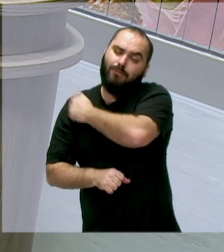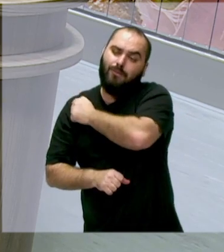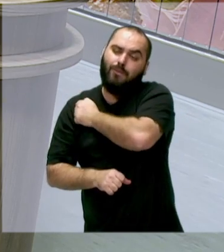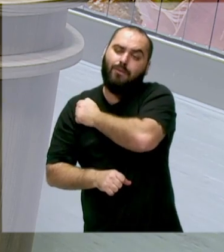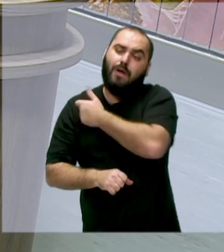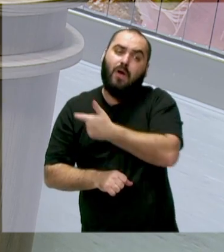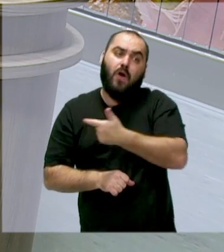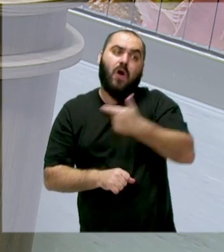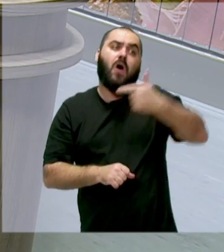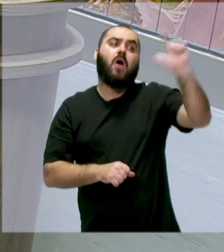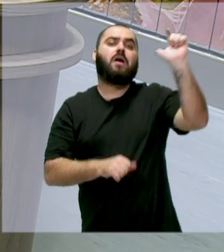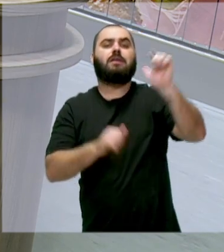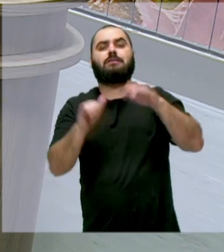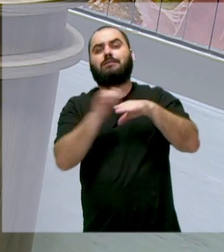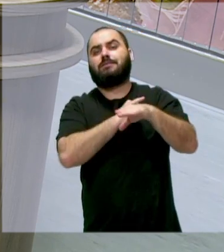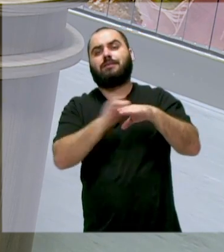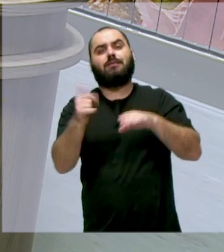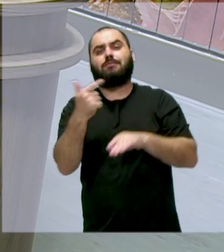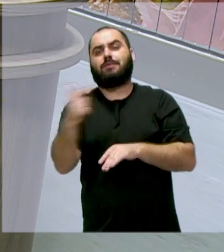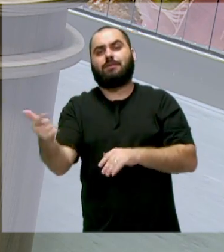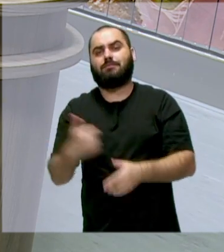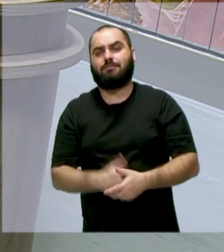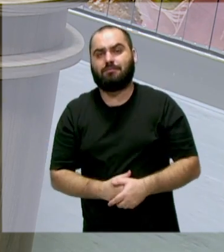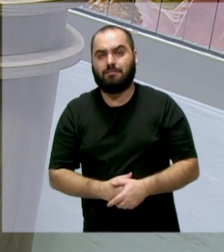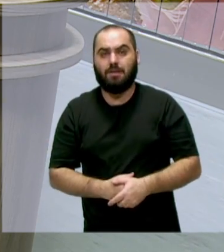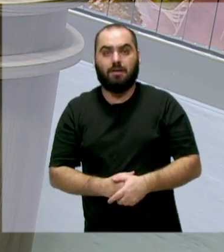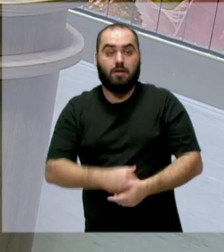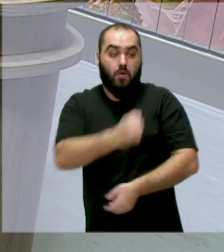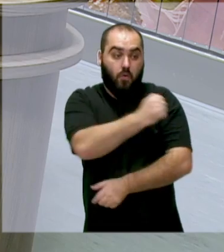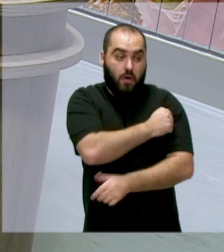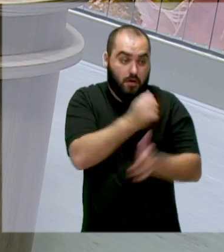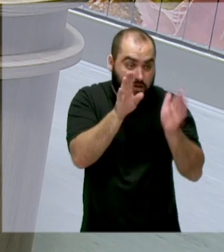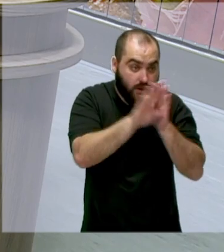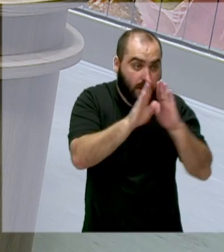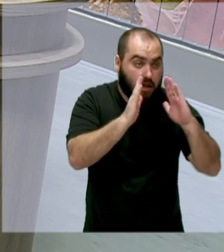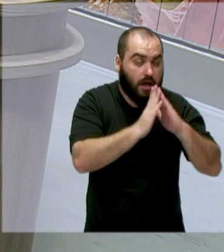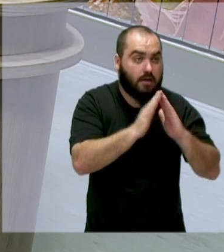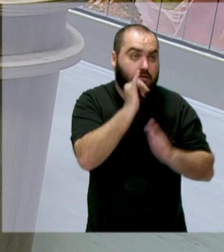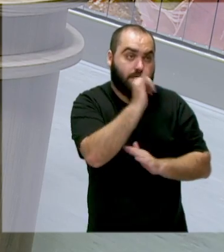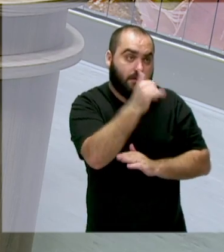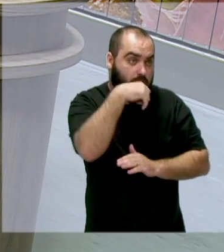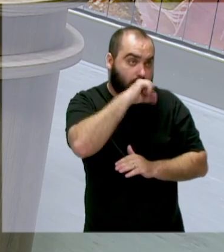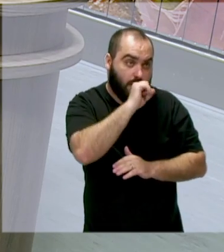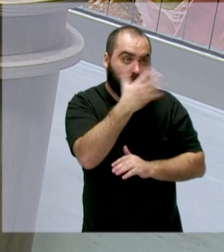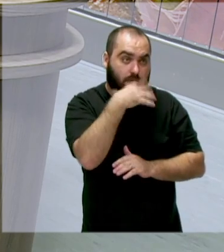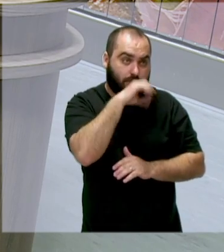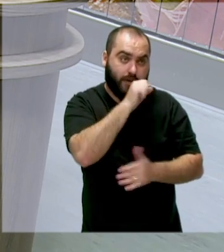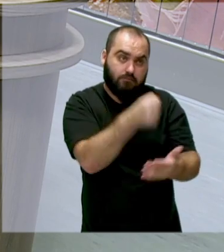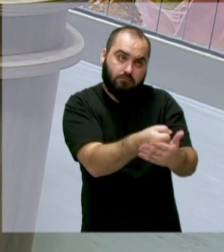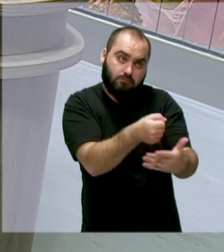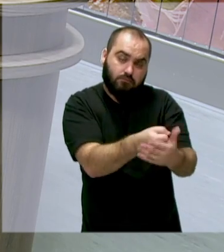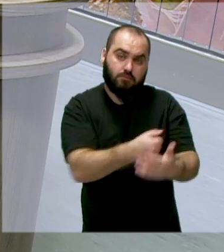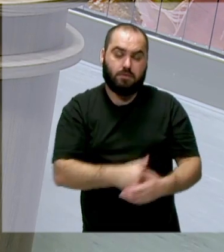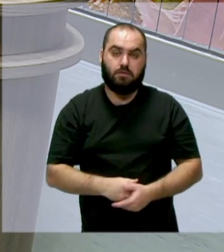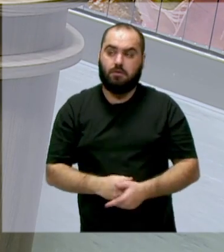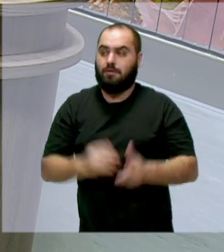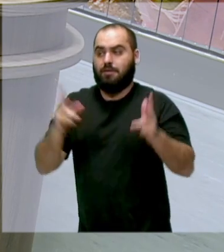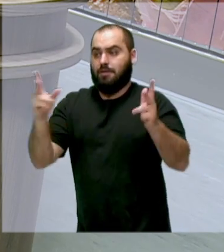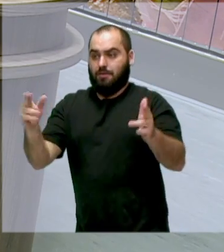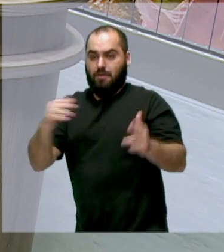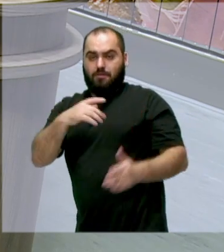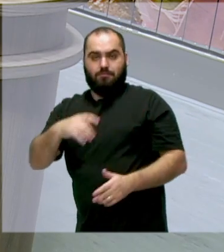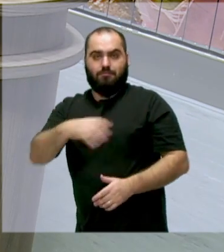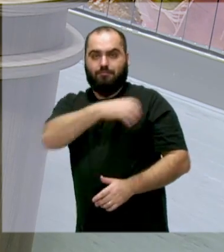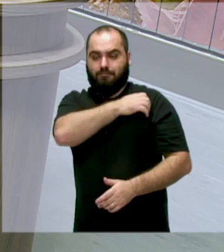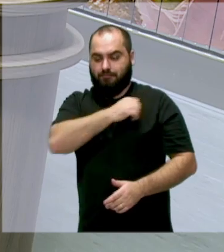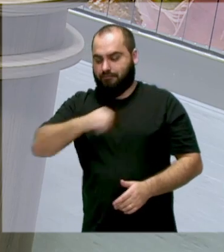forma. Eles têm que cobrar do pai dele na casa dele, da mãe dele. É a mesma questão do cinto de segurança. Muitas